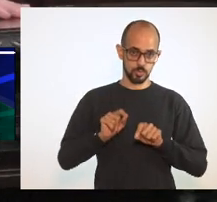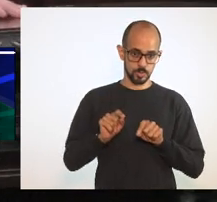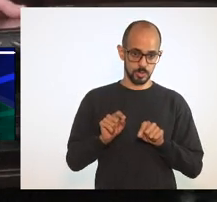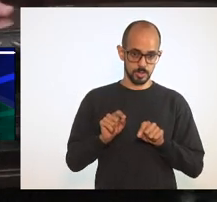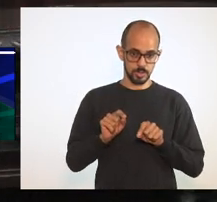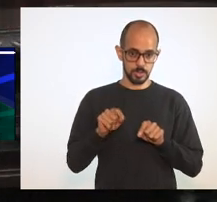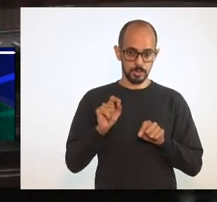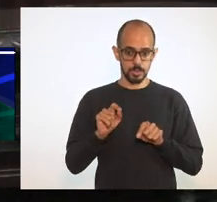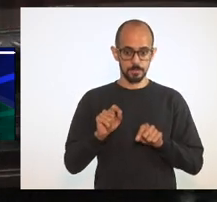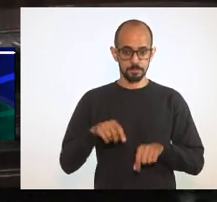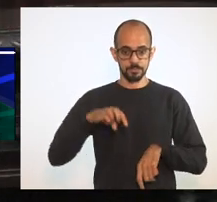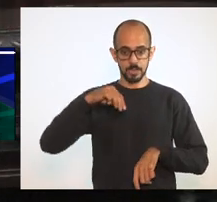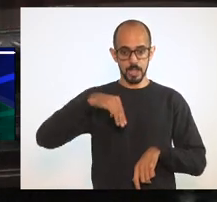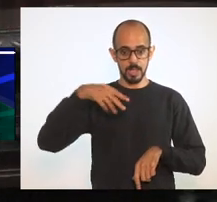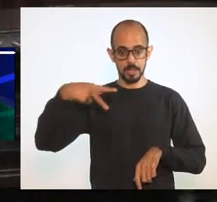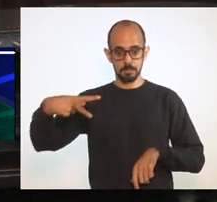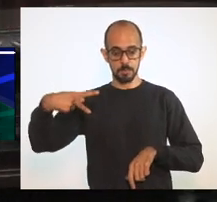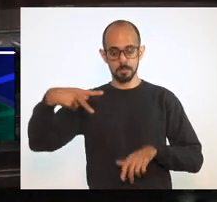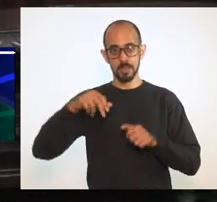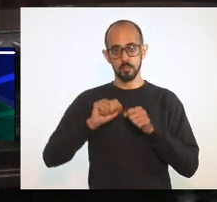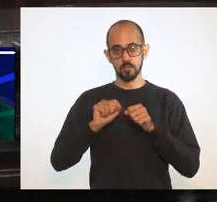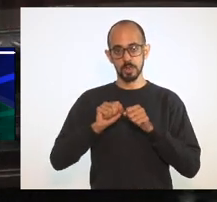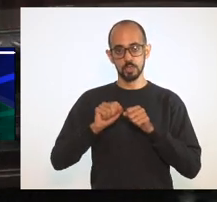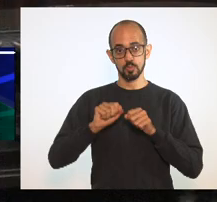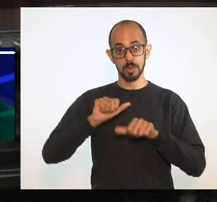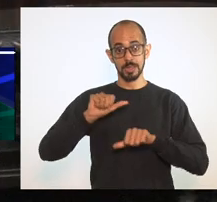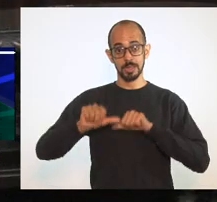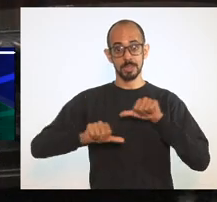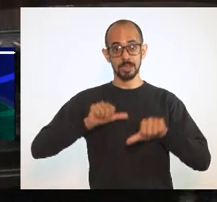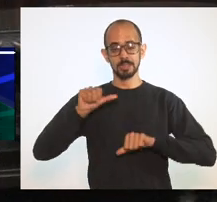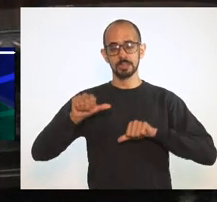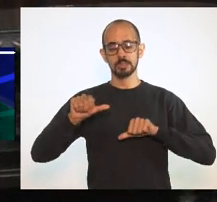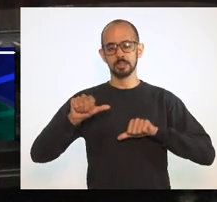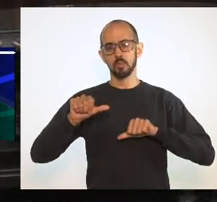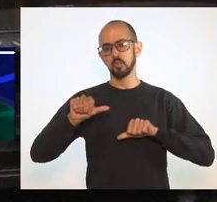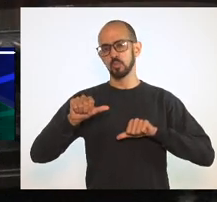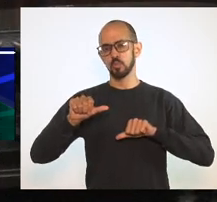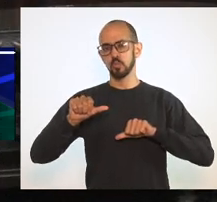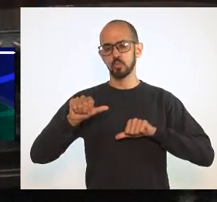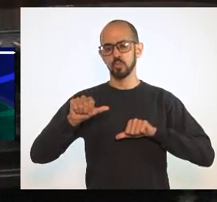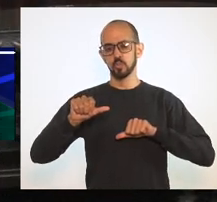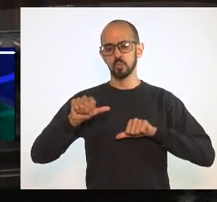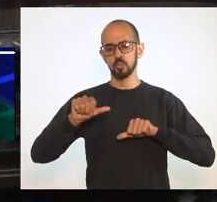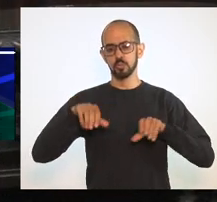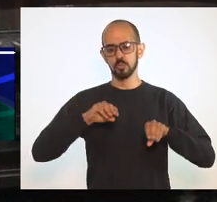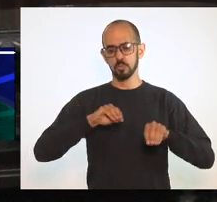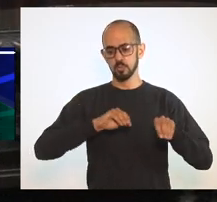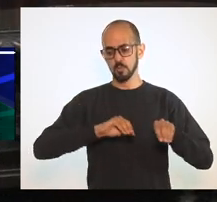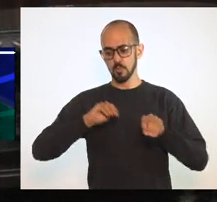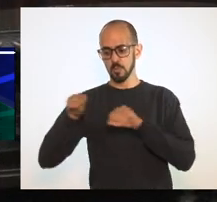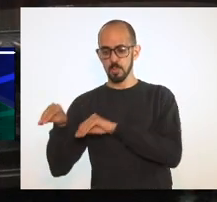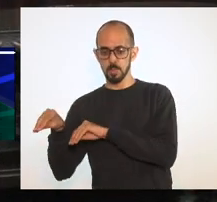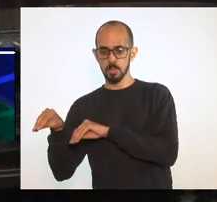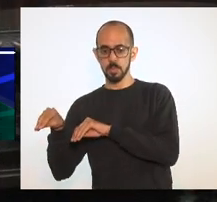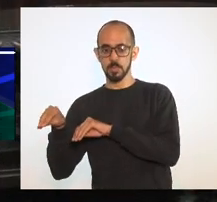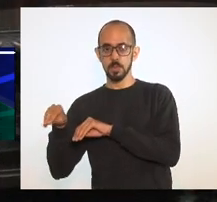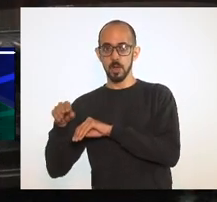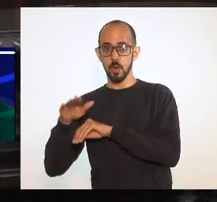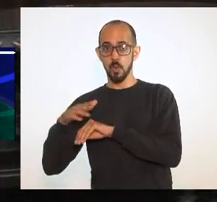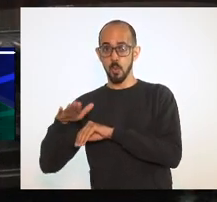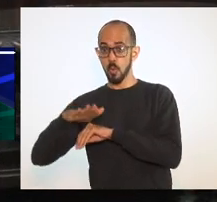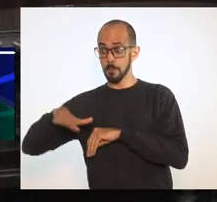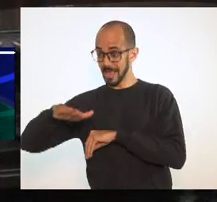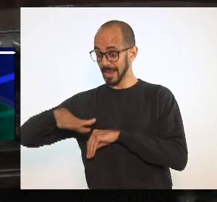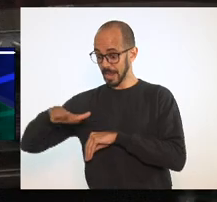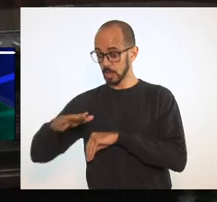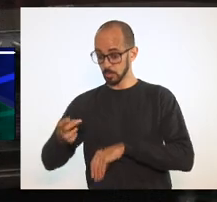a ANP fez uma transição. Olha a transição. Não era o preço de mercado que ela tinha que dar, declarar a